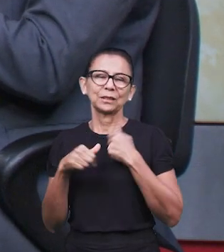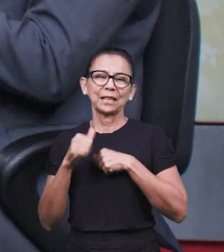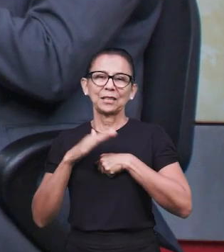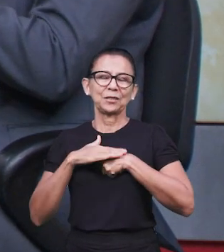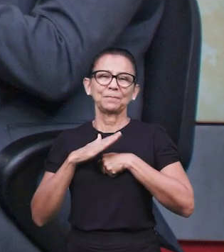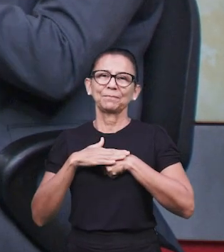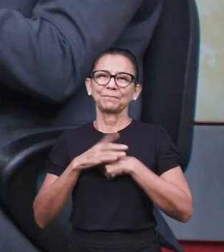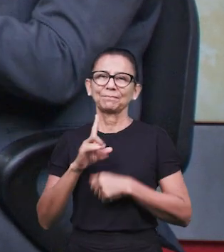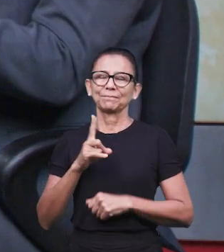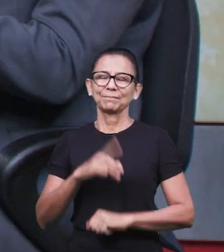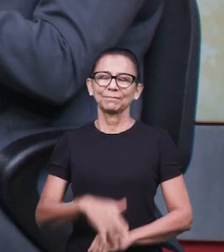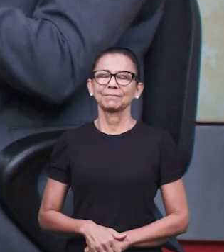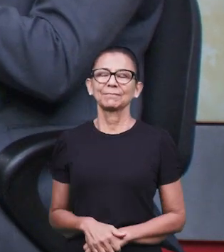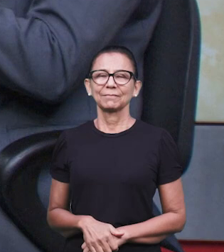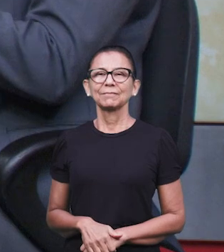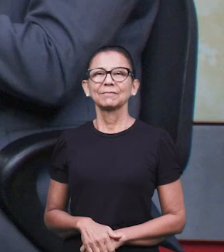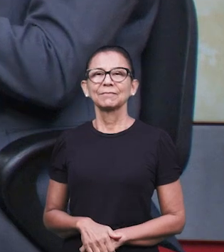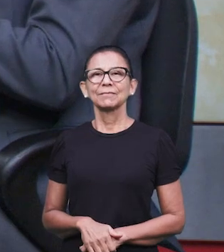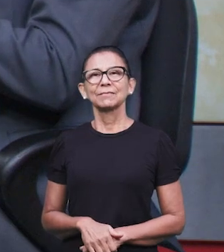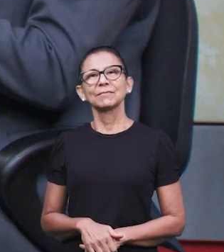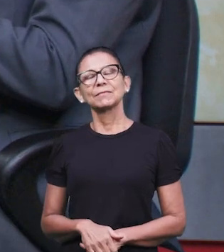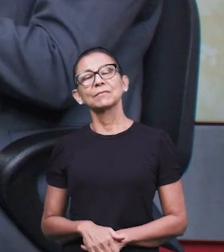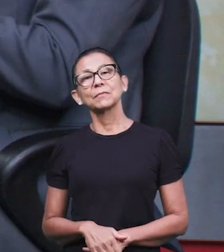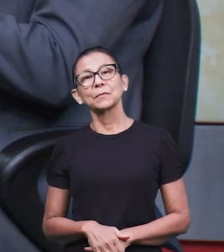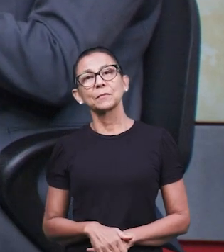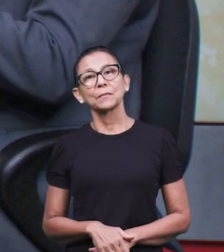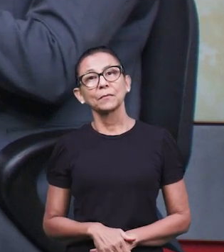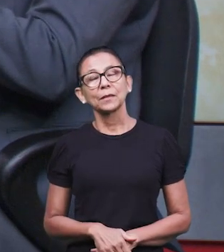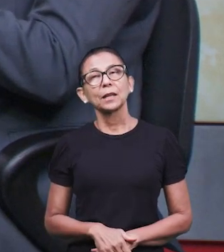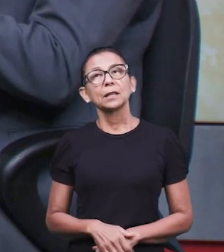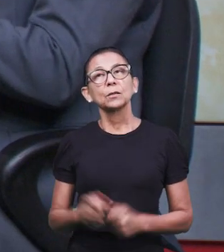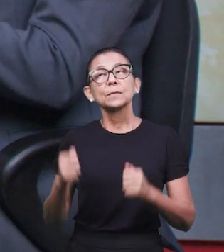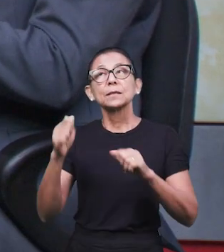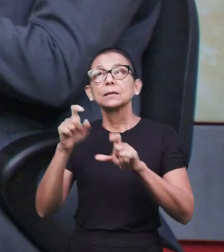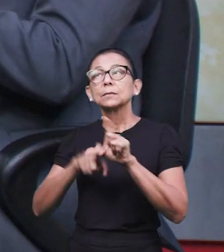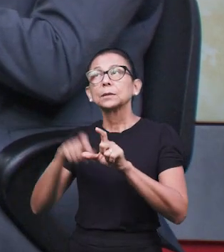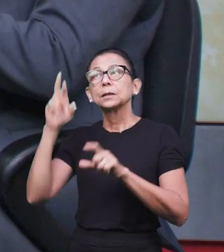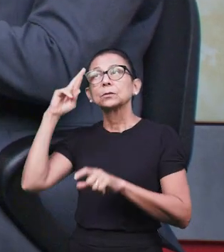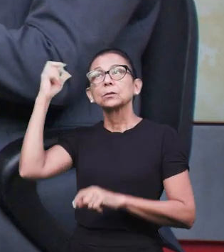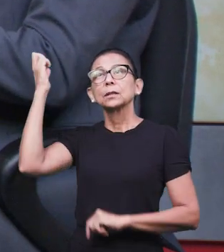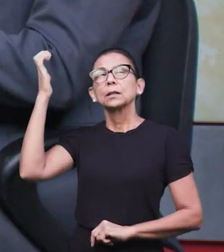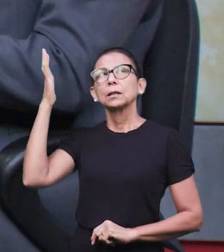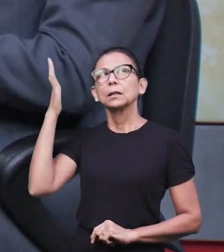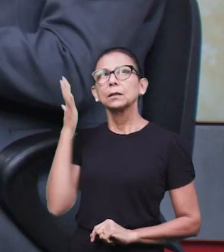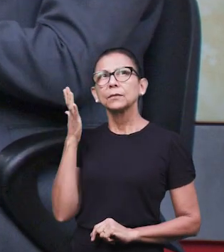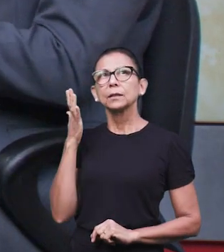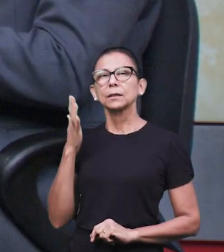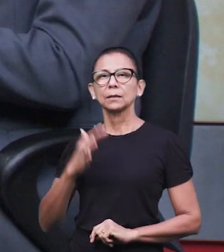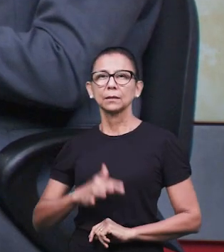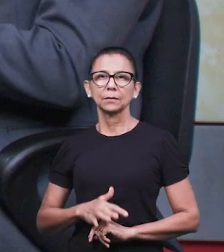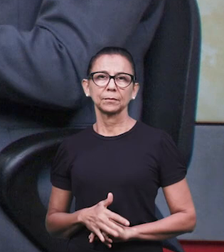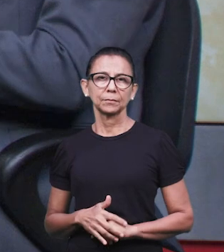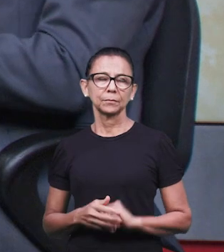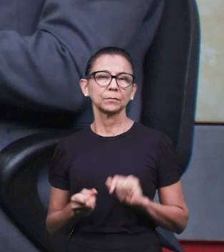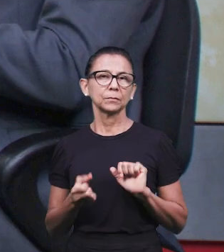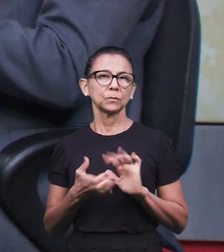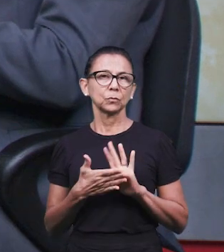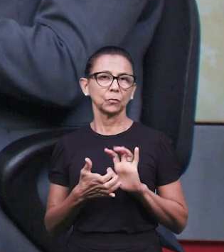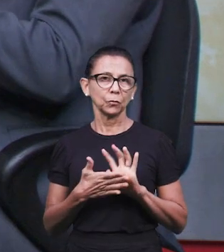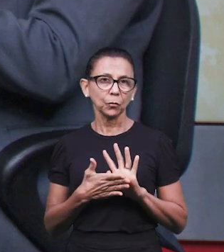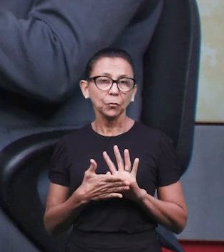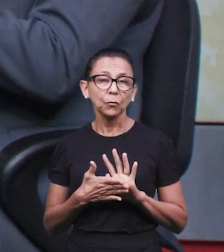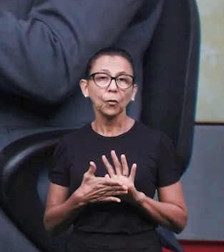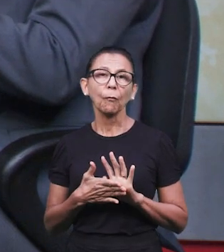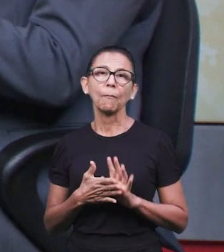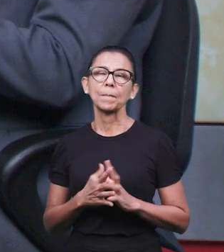te falando para aqueles irmãos que são esse agora, essa dependência, nesse sentido. E também, quando o Senhor dá